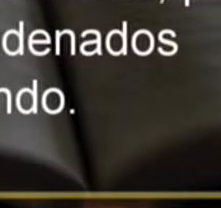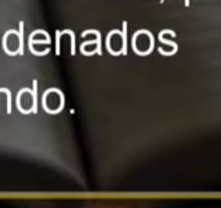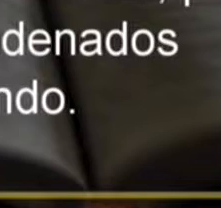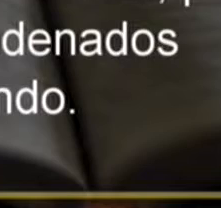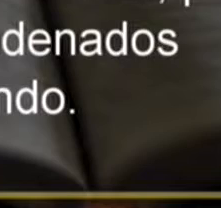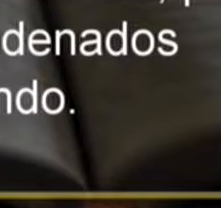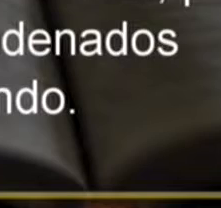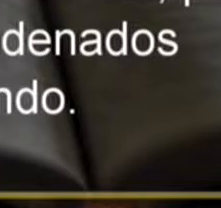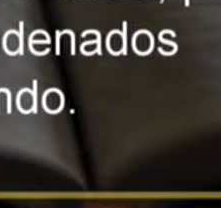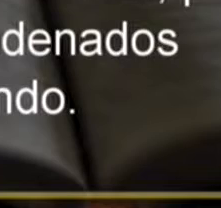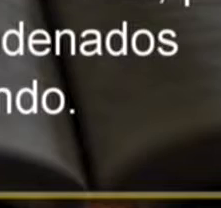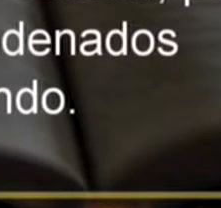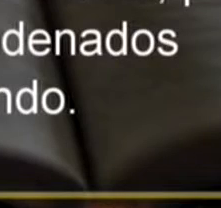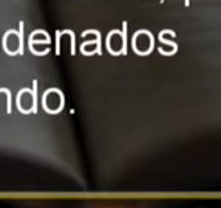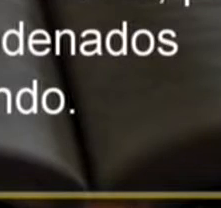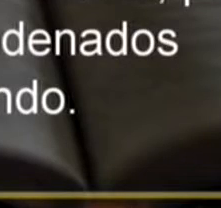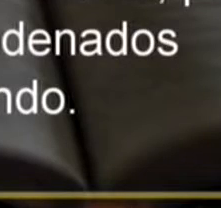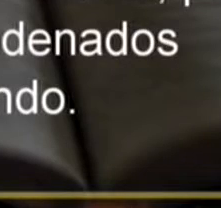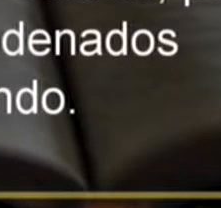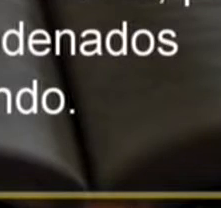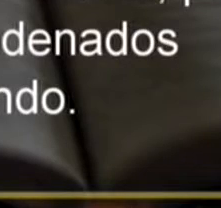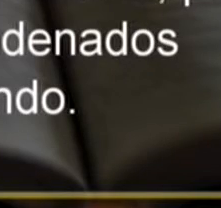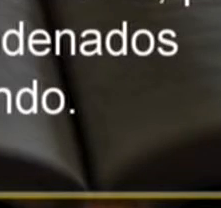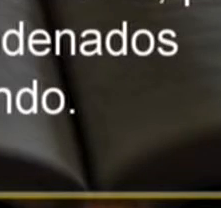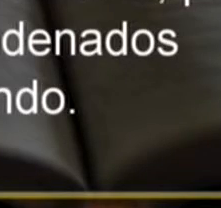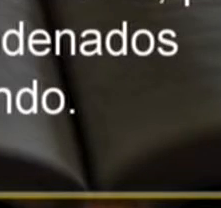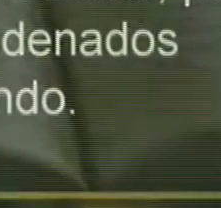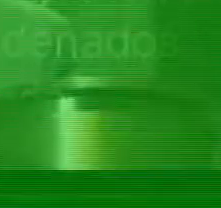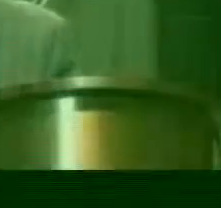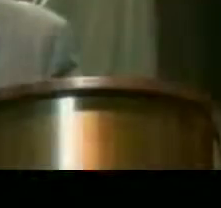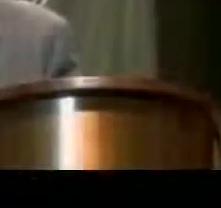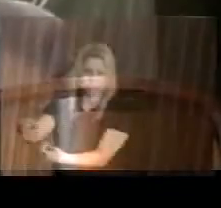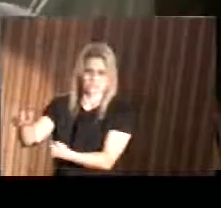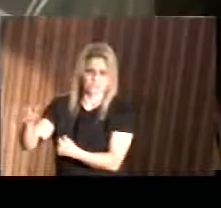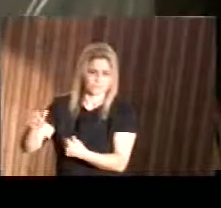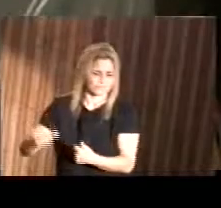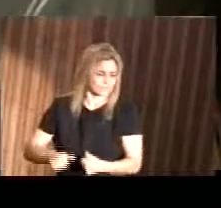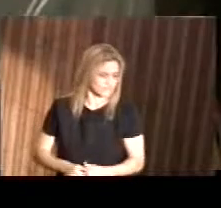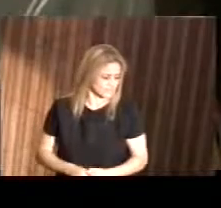sermos condenados junto com o mundo.